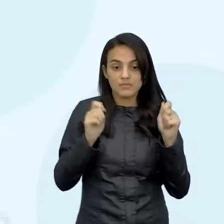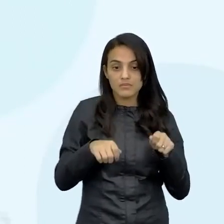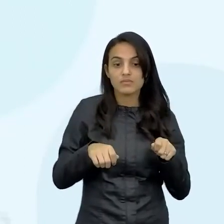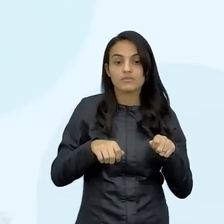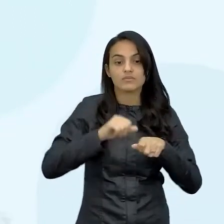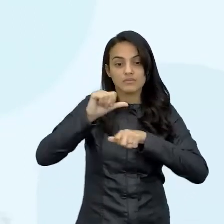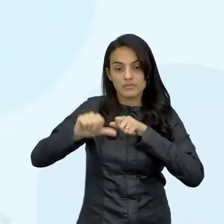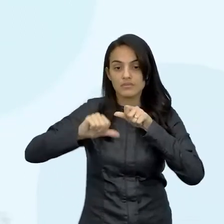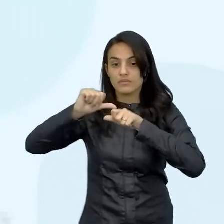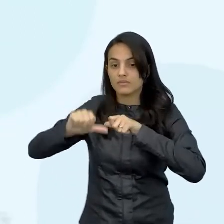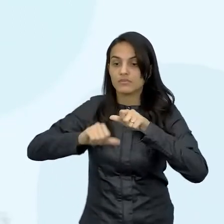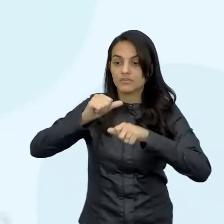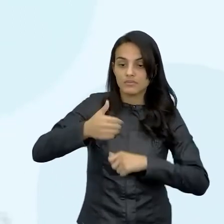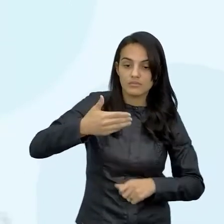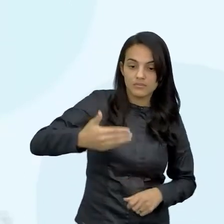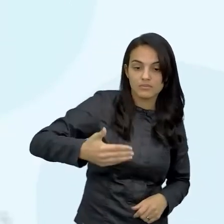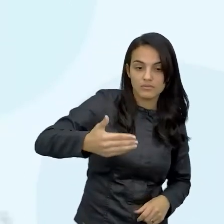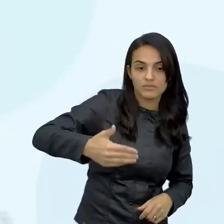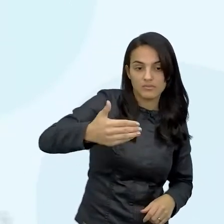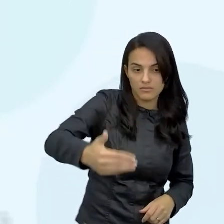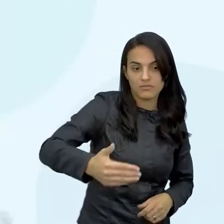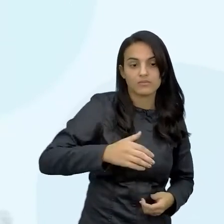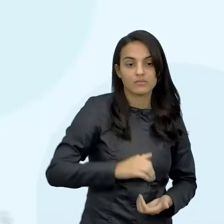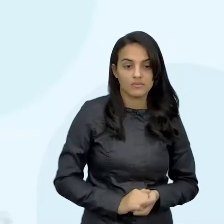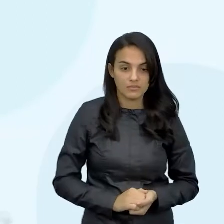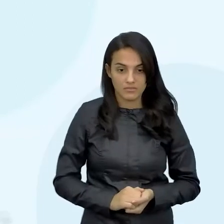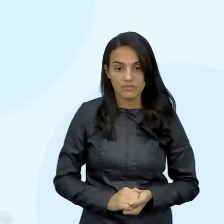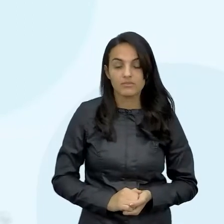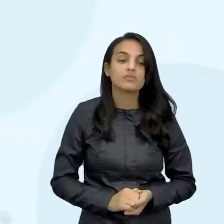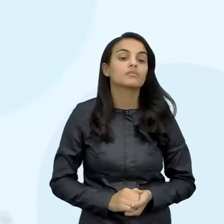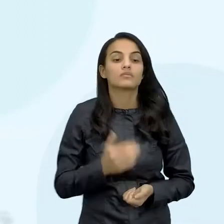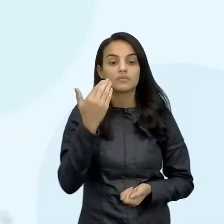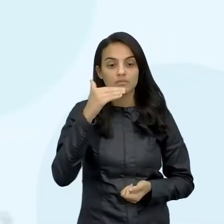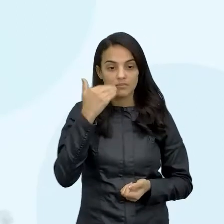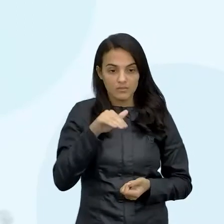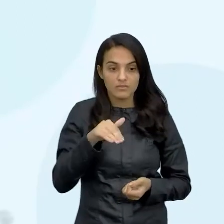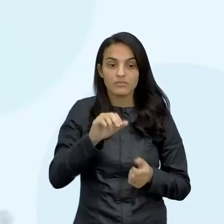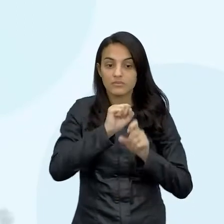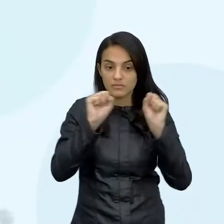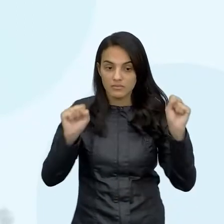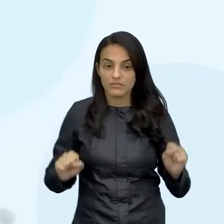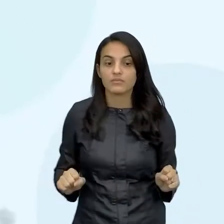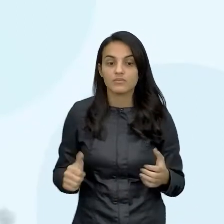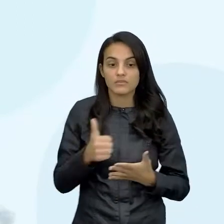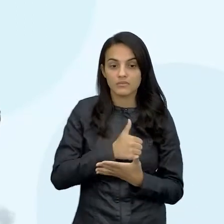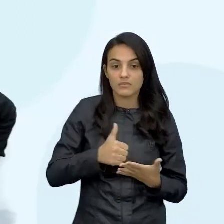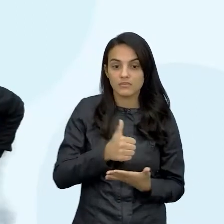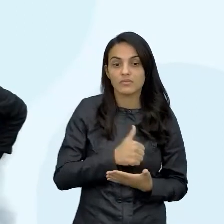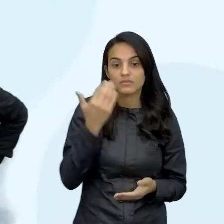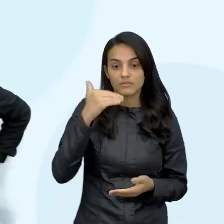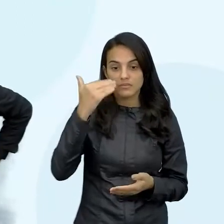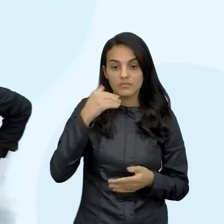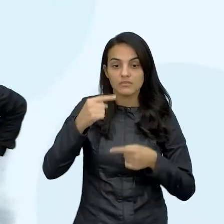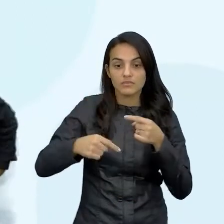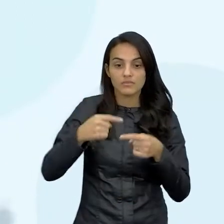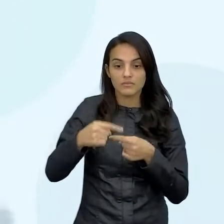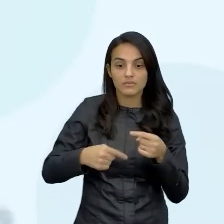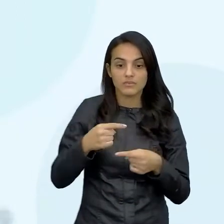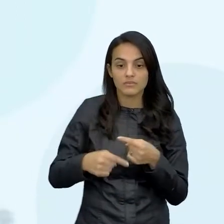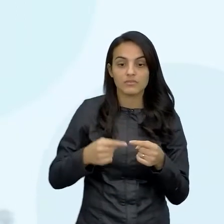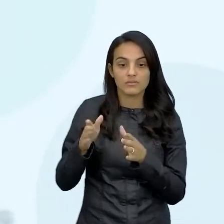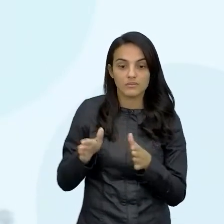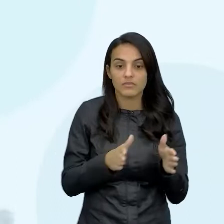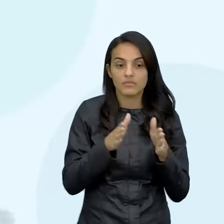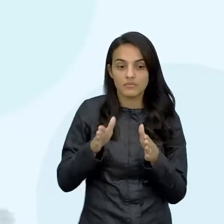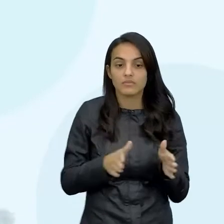promovem transformações ao longo do tempo. Compreender esse sistema é a base para entender os ciclos e